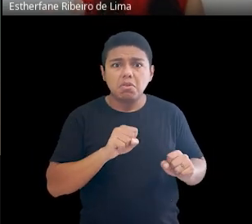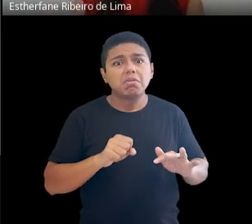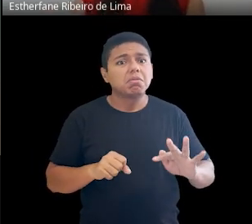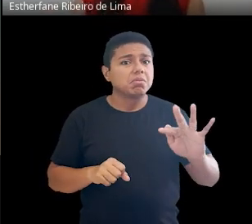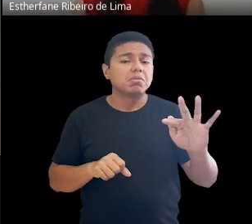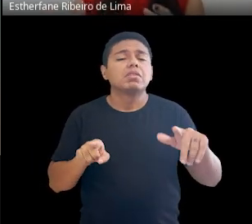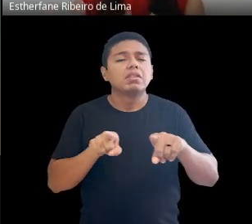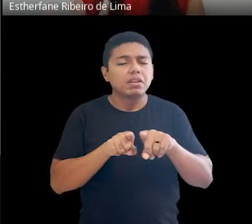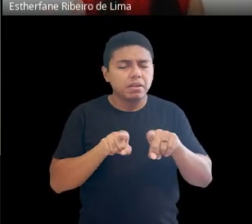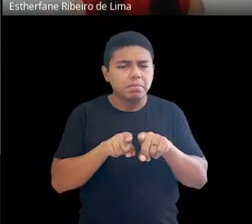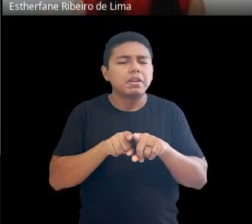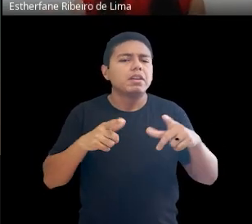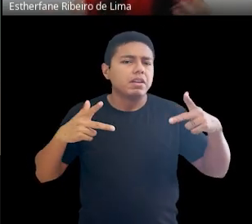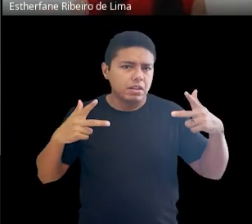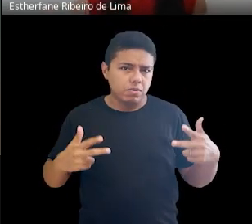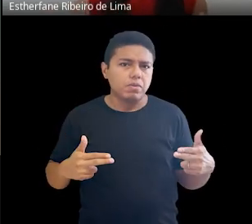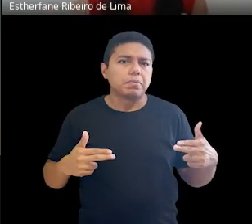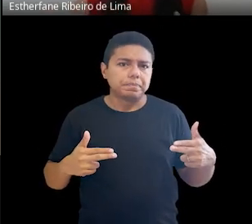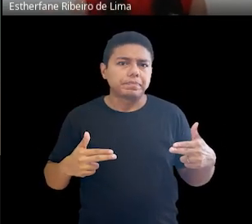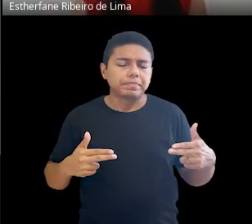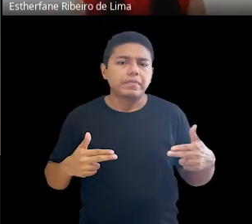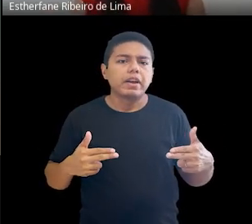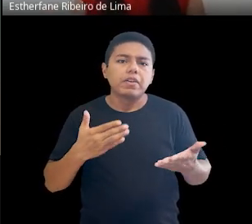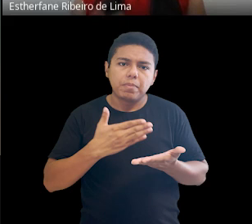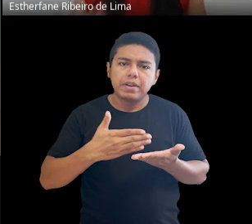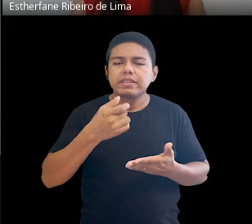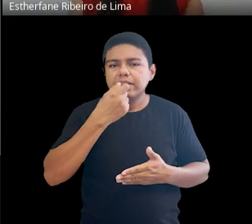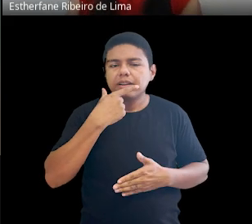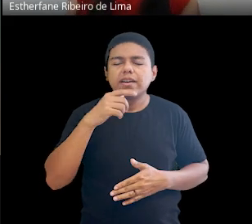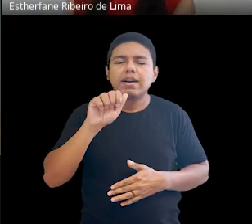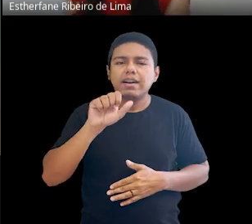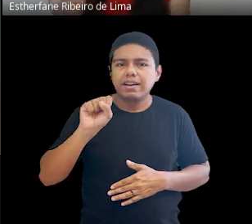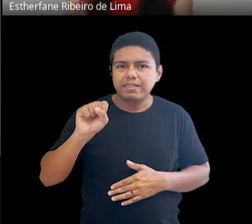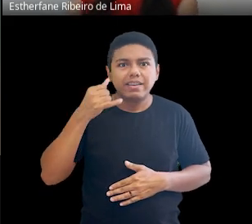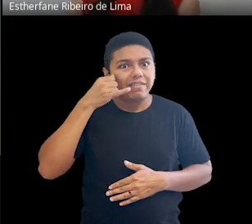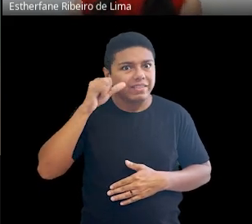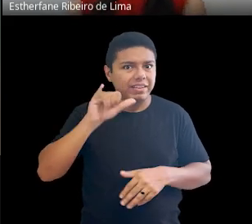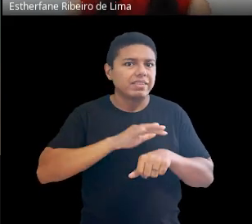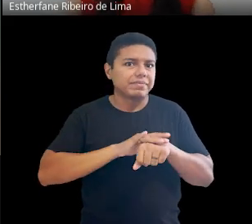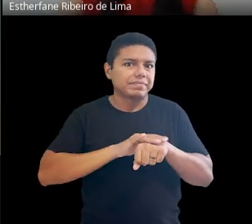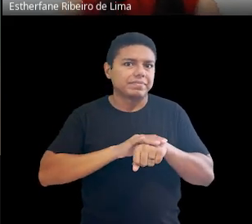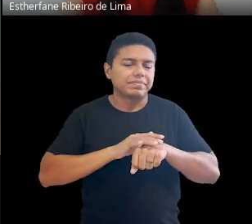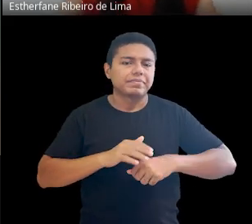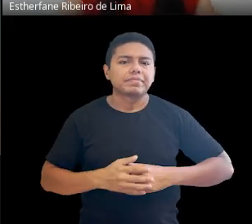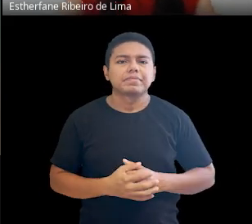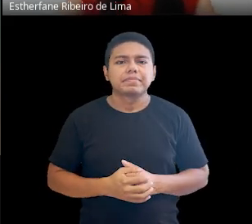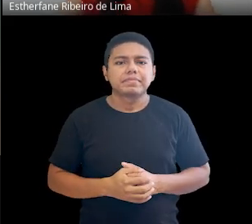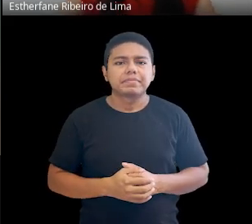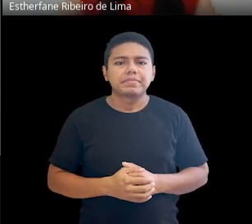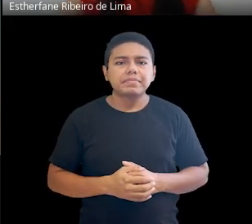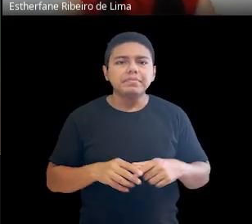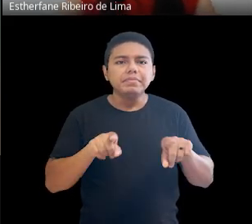da estratificação de risco para a prescrição do AS, para prevenir a pré-eclâmpsia de uma forma mais grave. Se